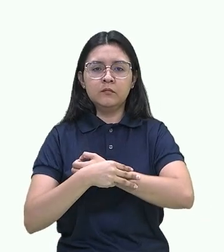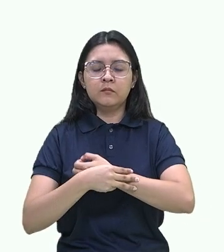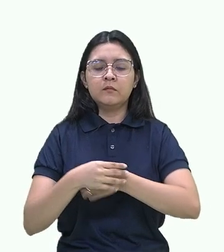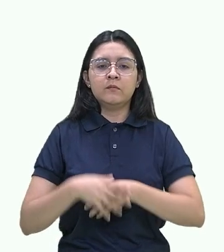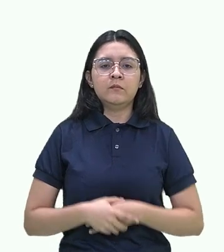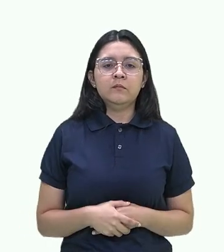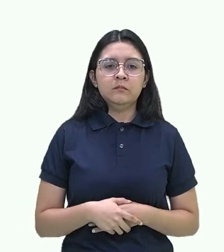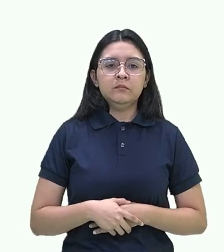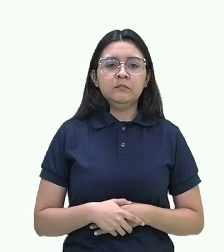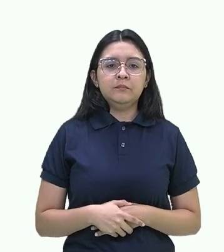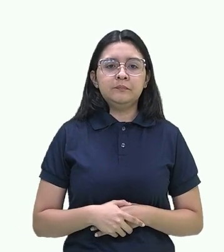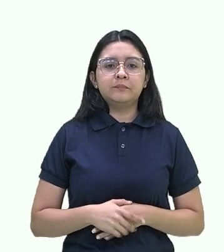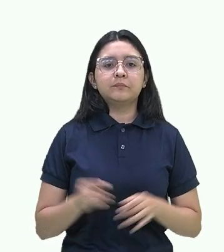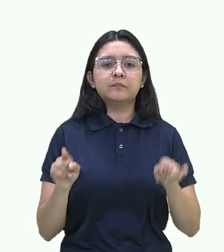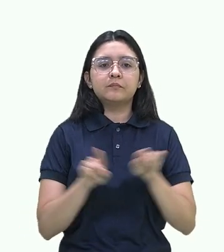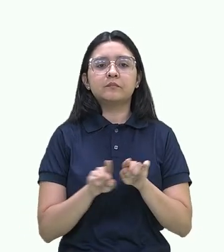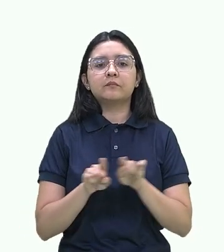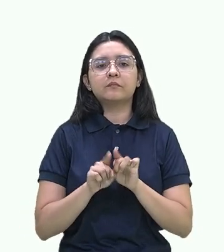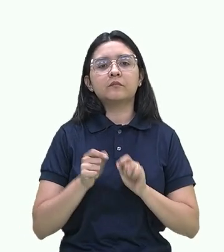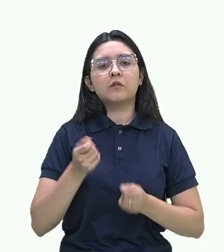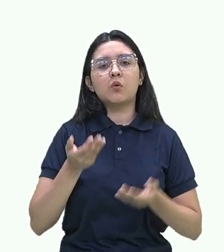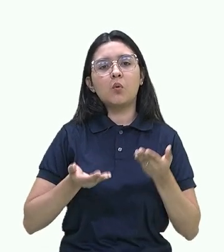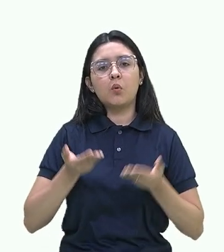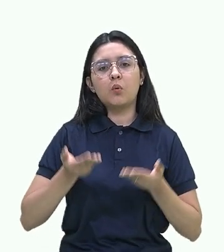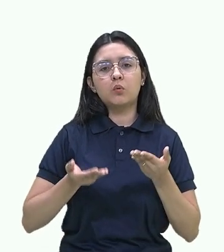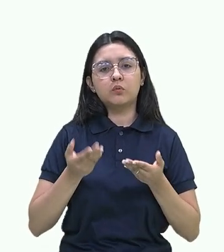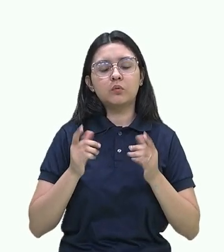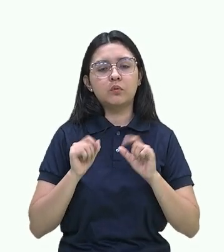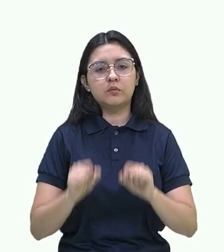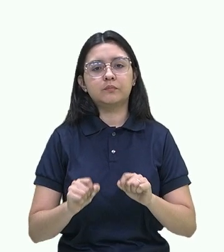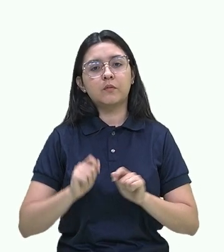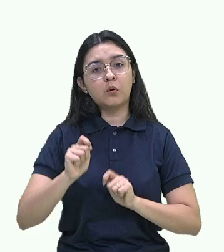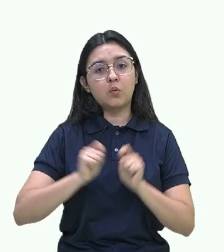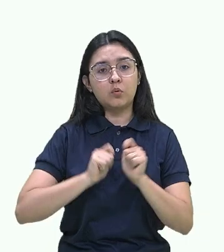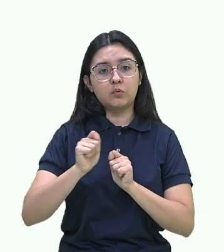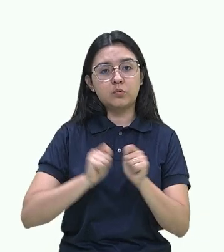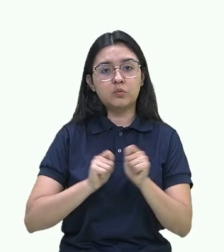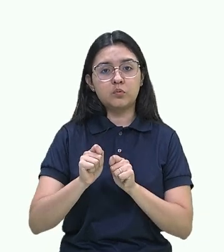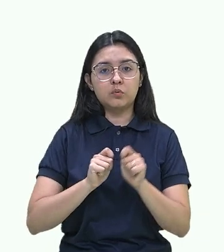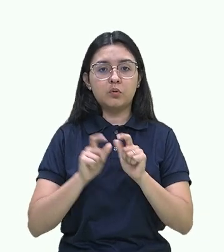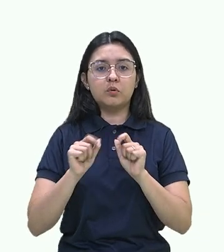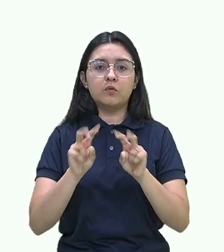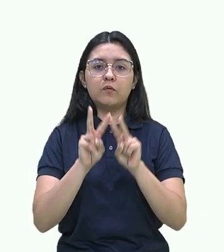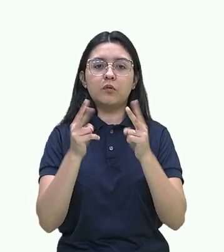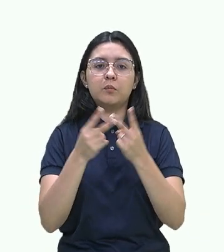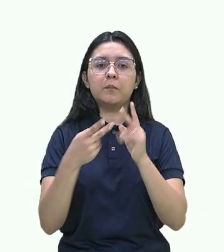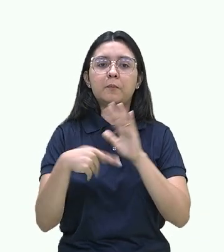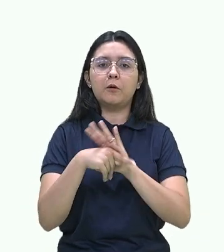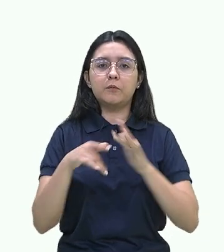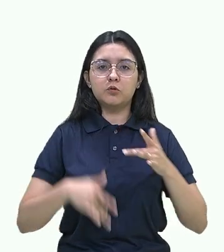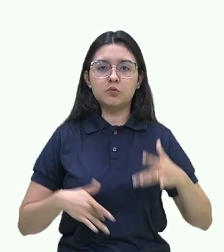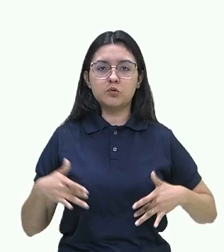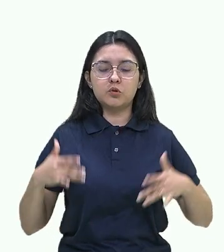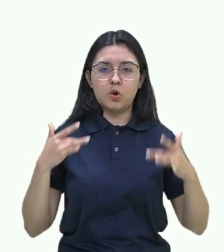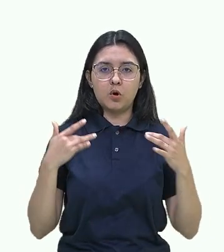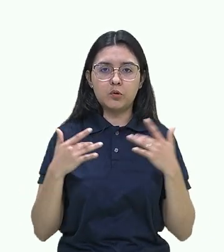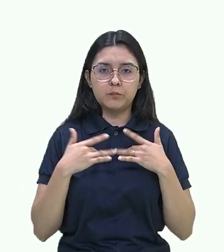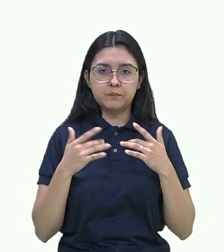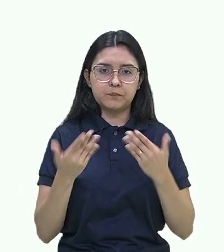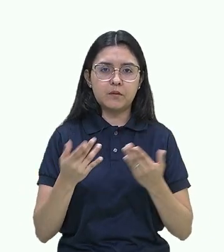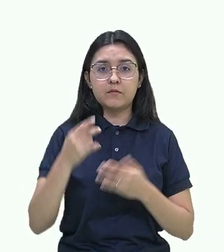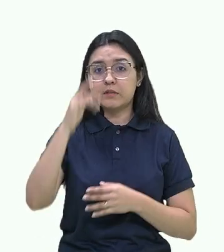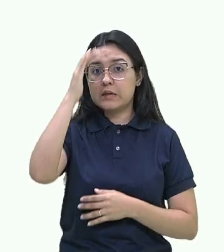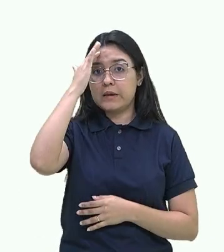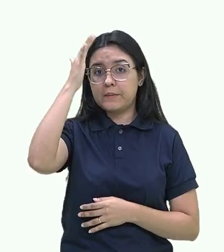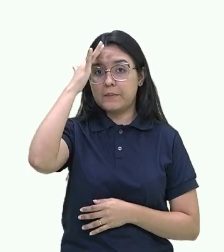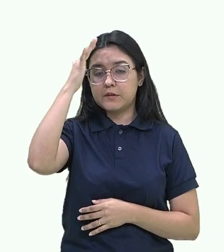substâncias, a de regulação do volume dos órgãos. E eu já quero que você imagine aí a bexiga